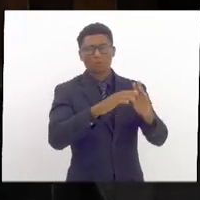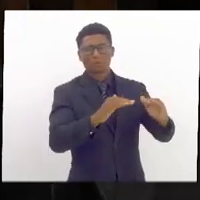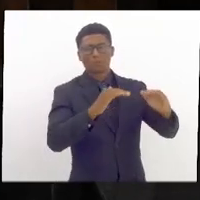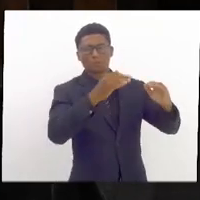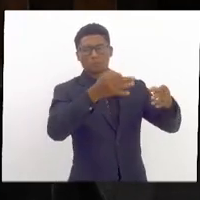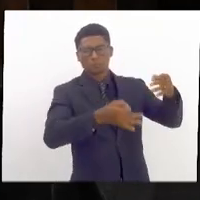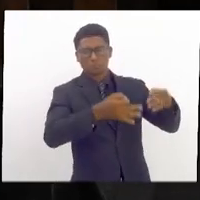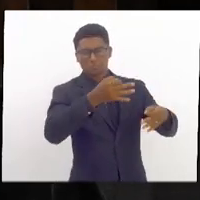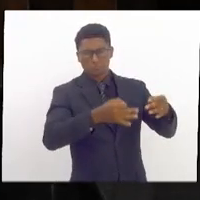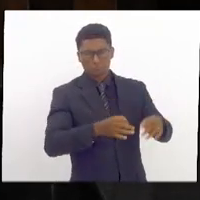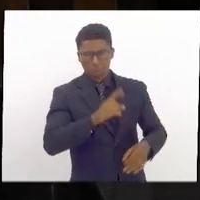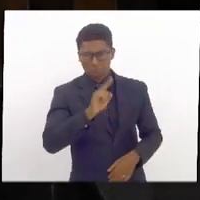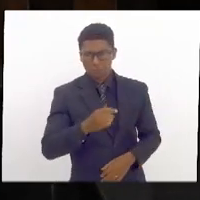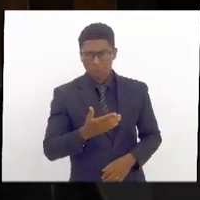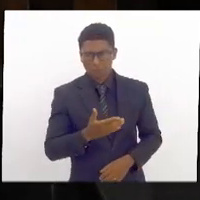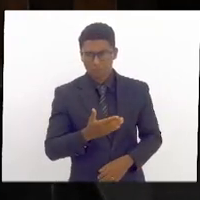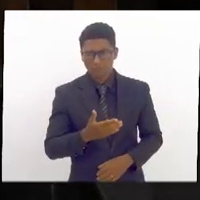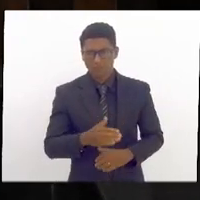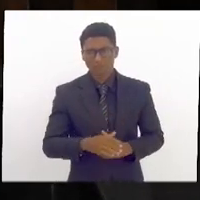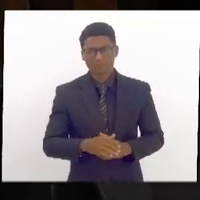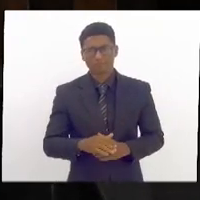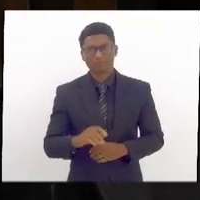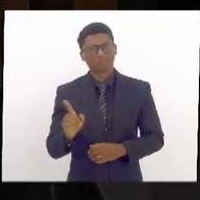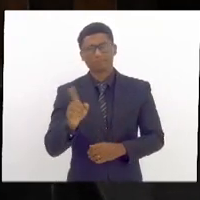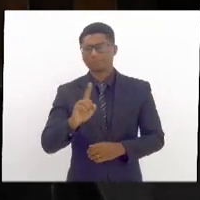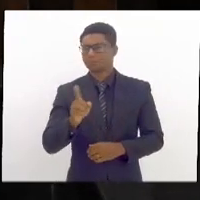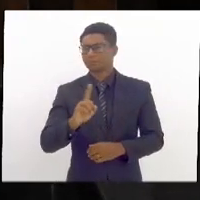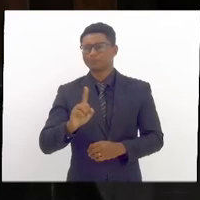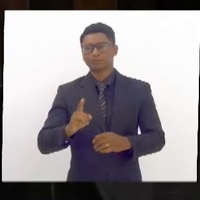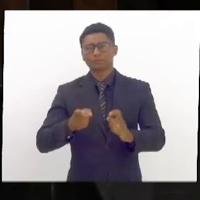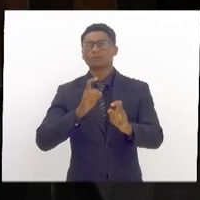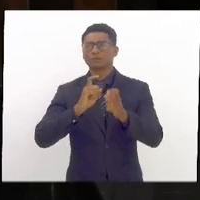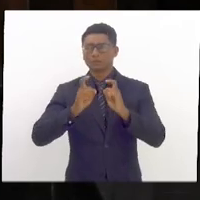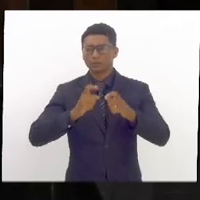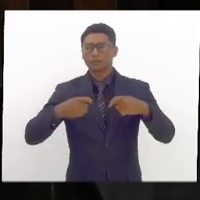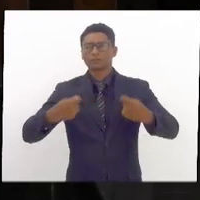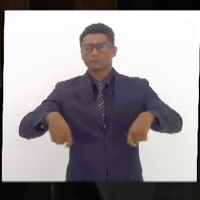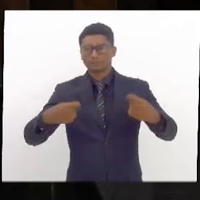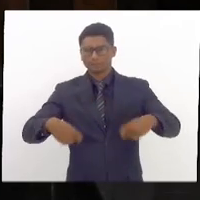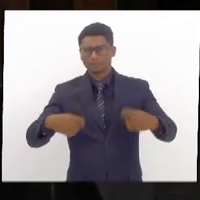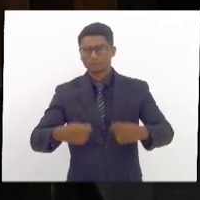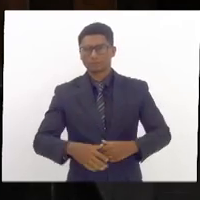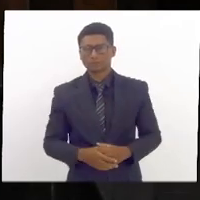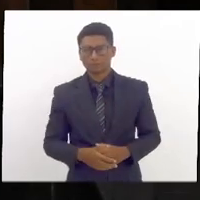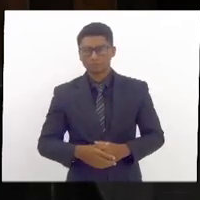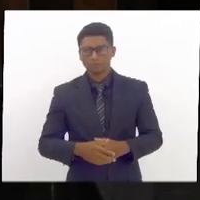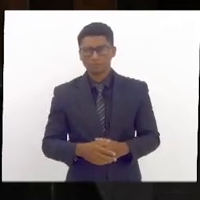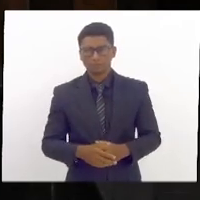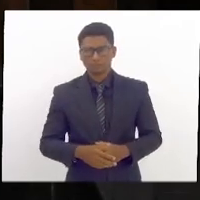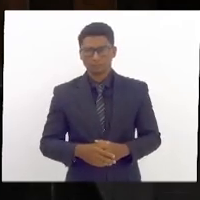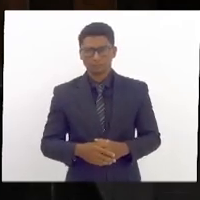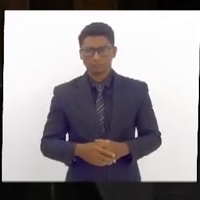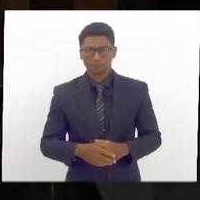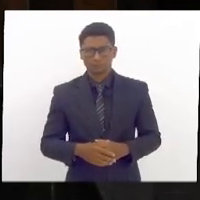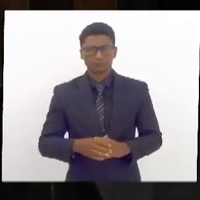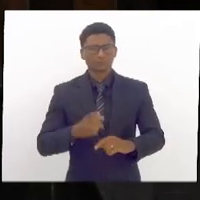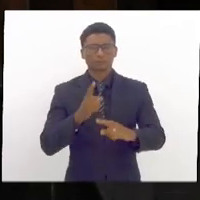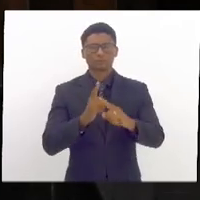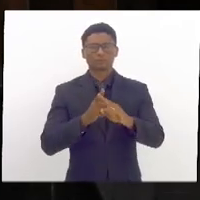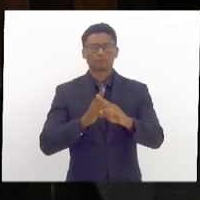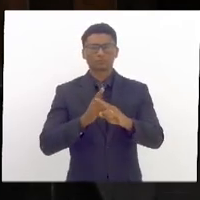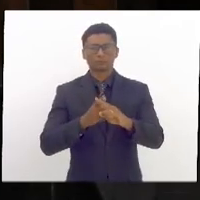vai definitivamente exaurir qualquer tipo de discussão acerca do mérito, até porque assim que